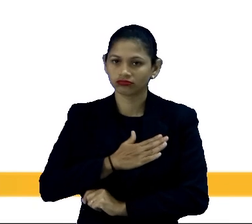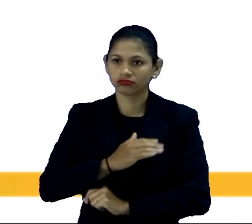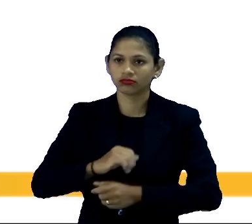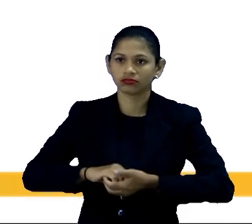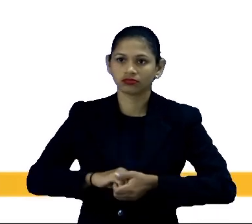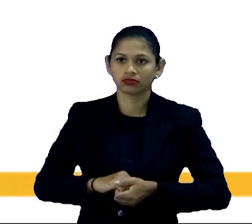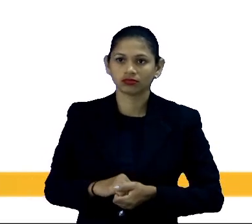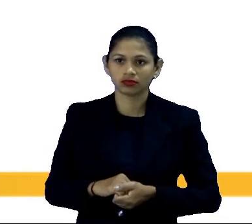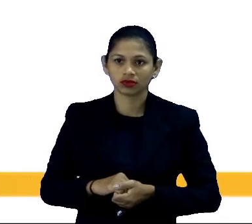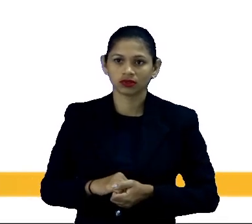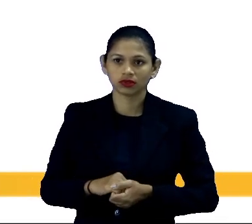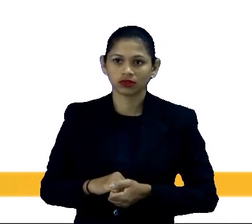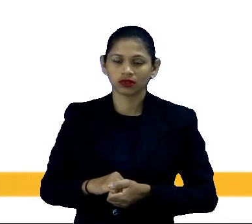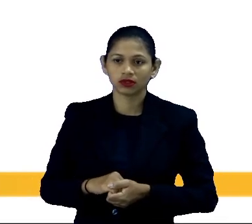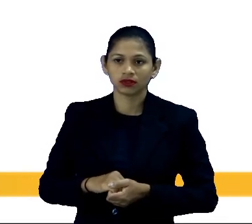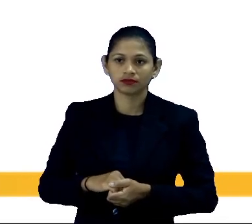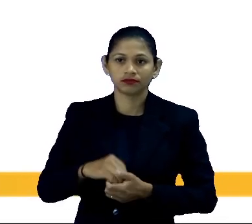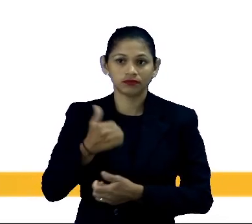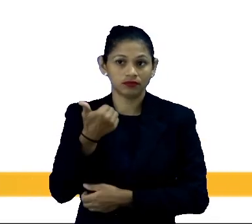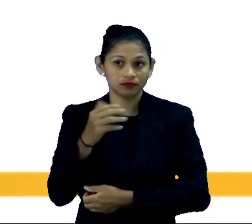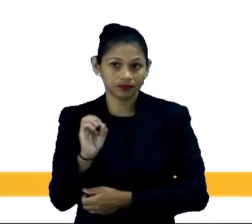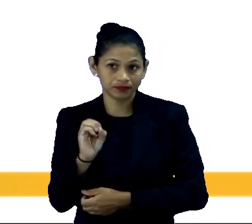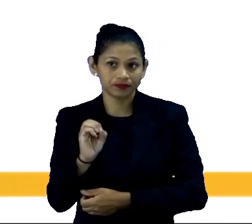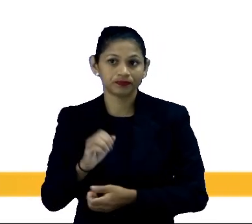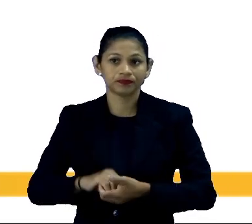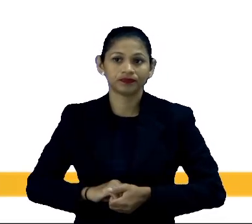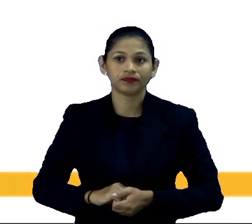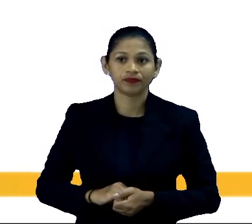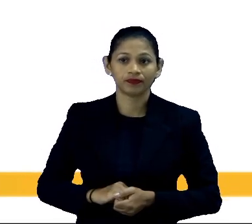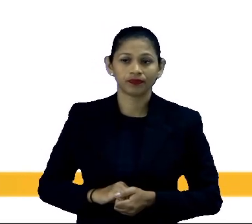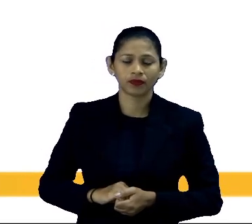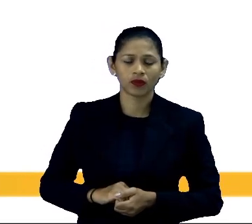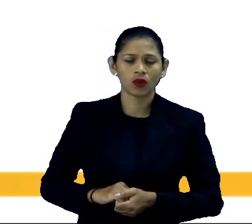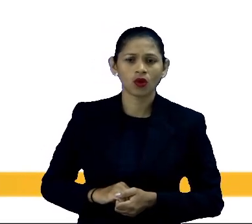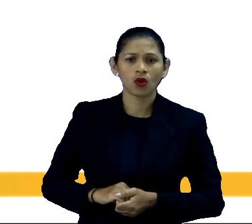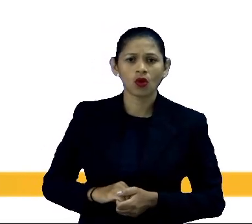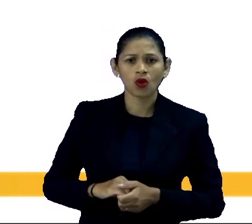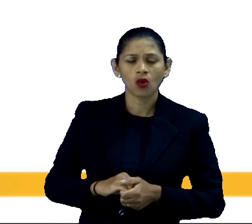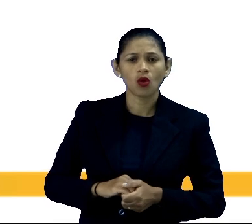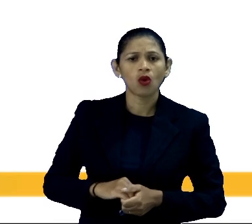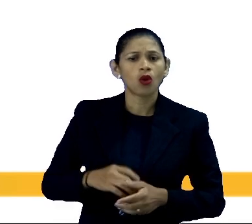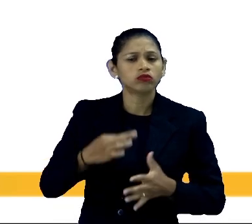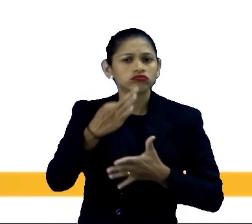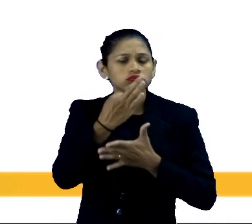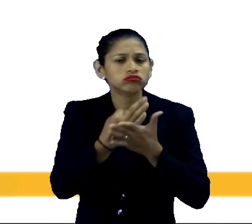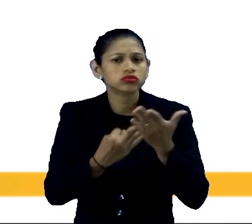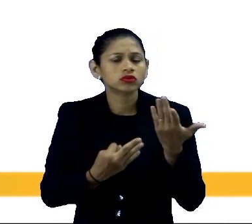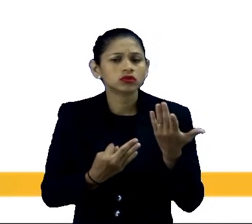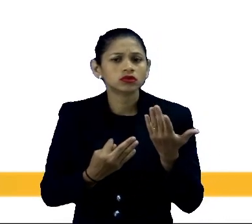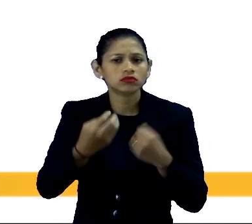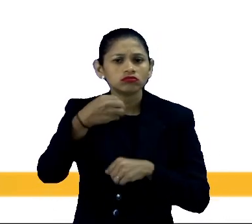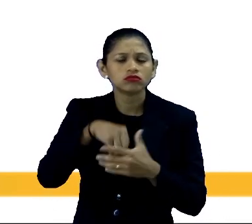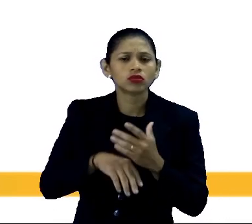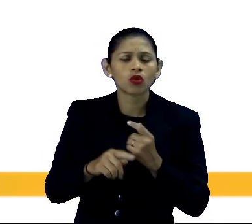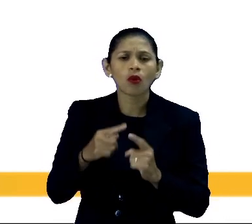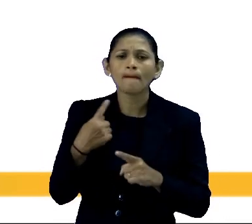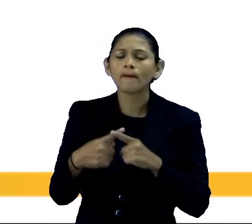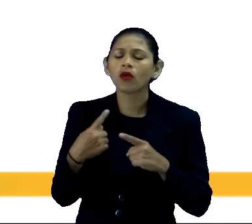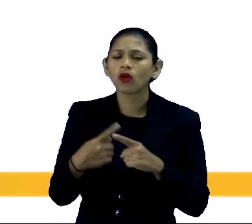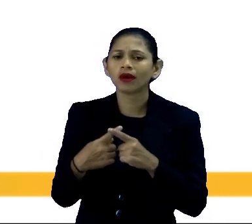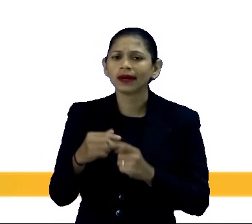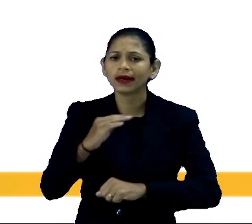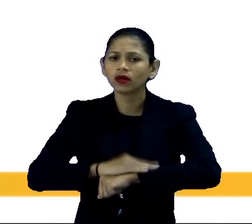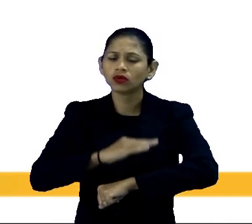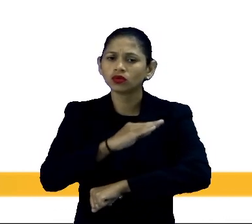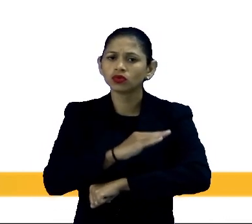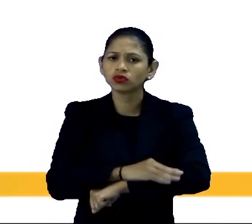história. Questão 10. No texto, por que o sapo inventou todas aquelas mentiras? Letra A, para